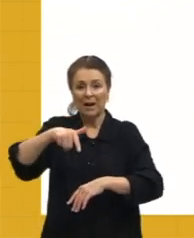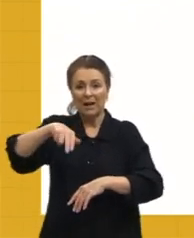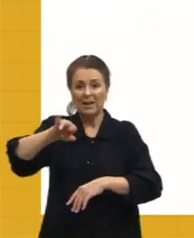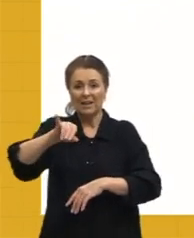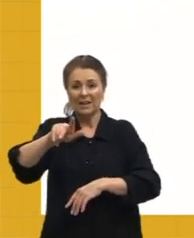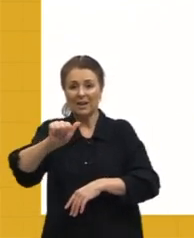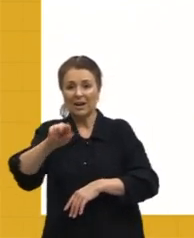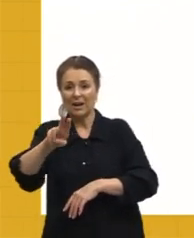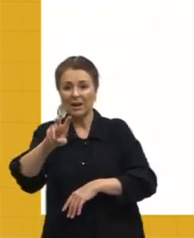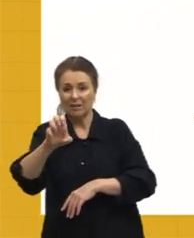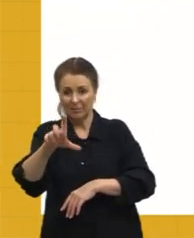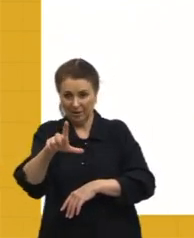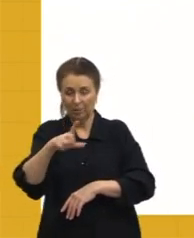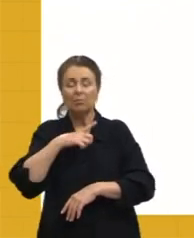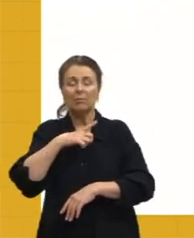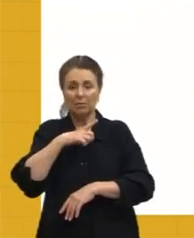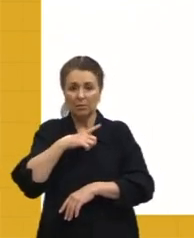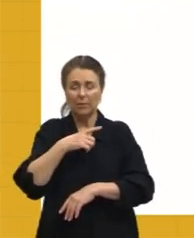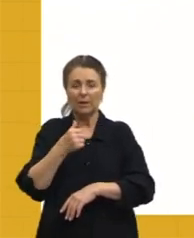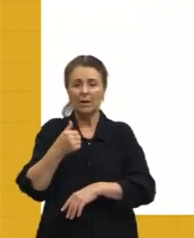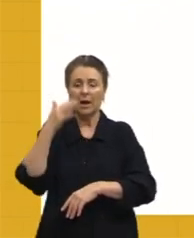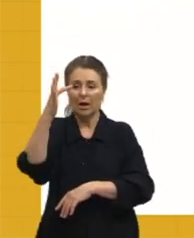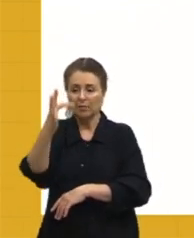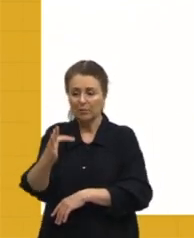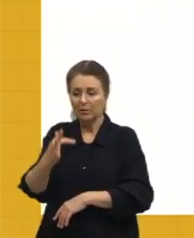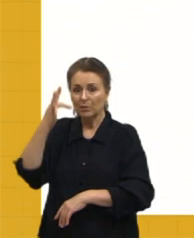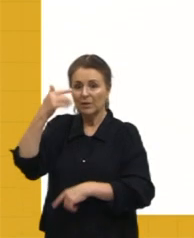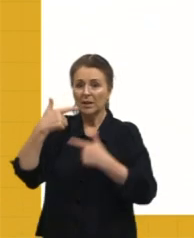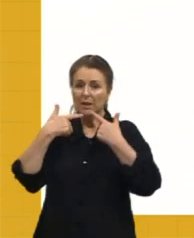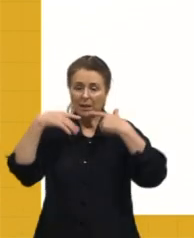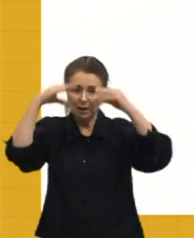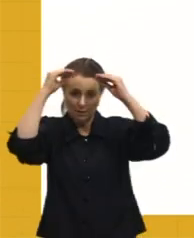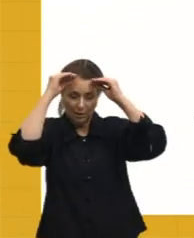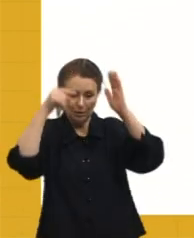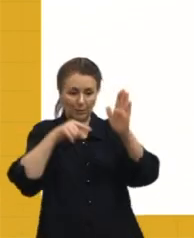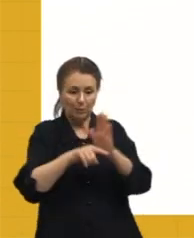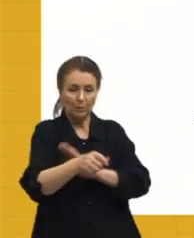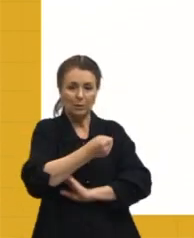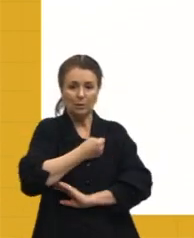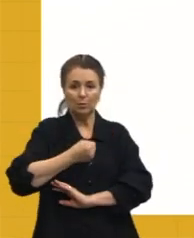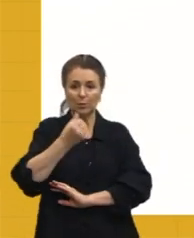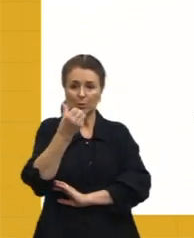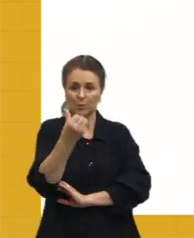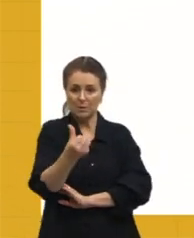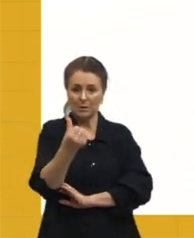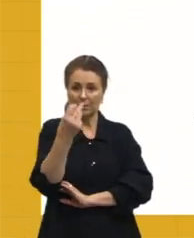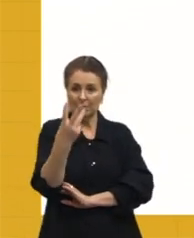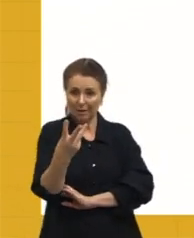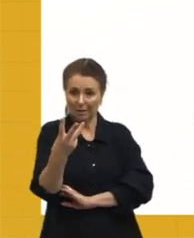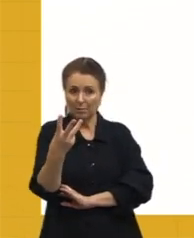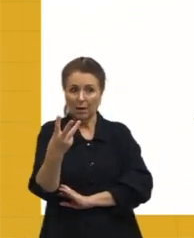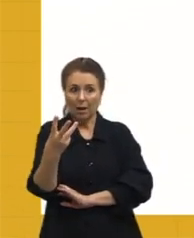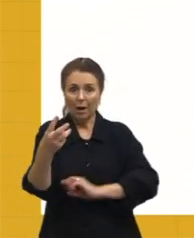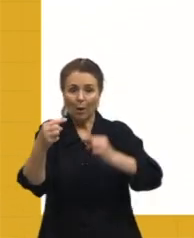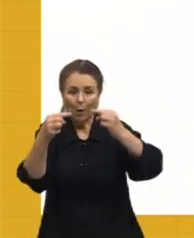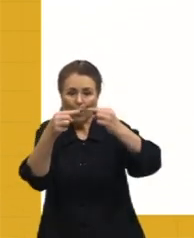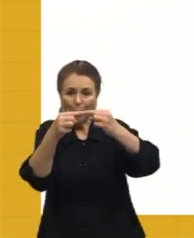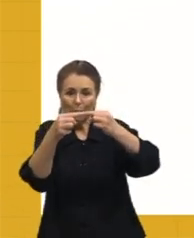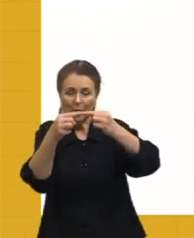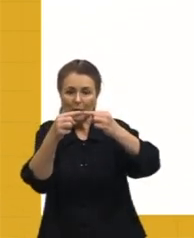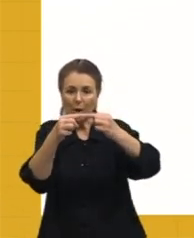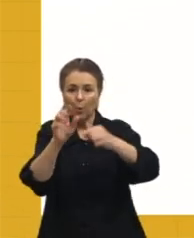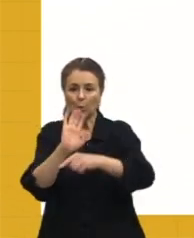vimos esse esse tema a filosofia da linguagem da questão 63 ela discute com o cinema e aí vem o itens